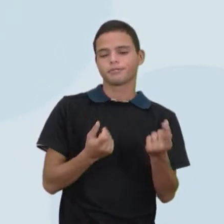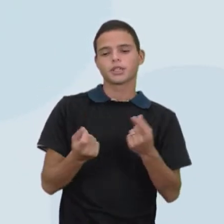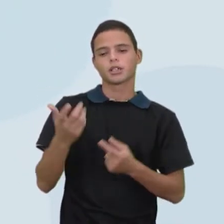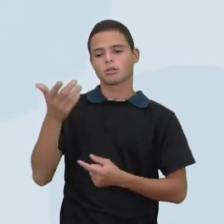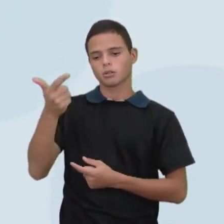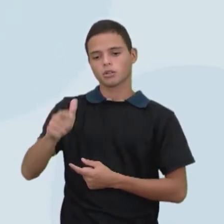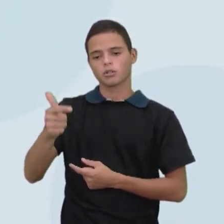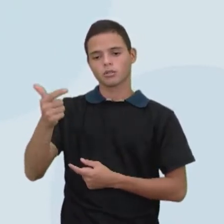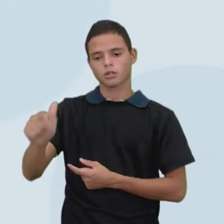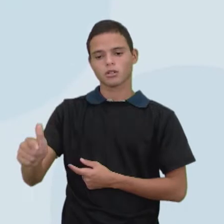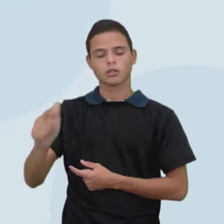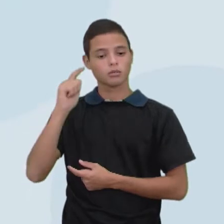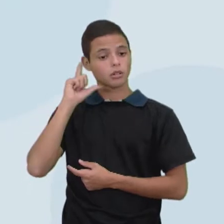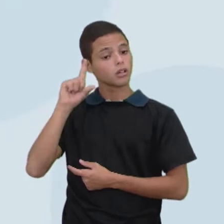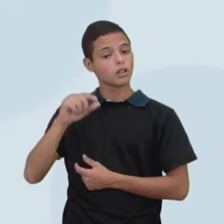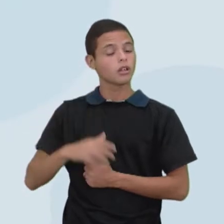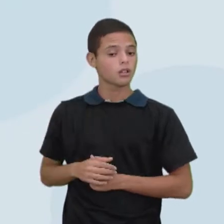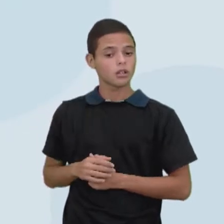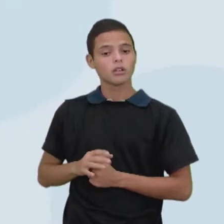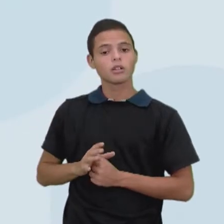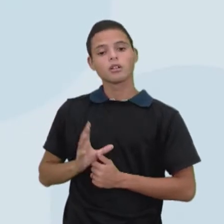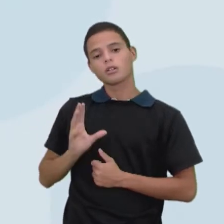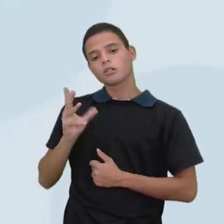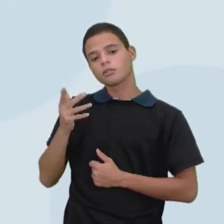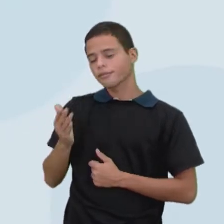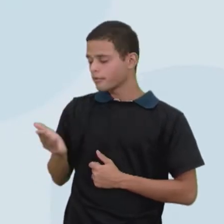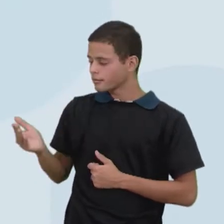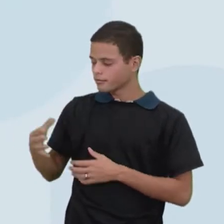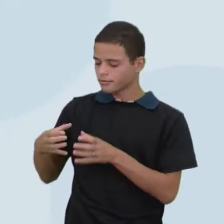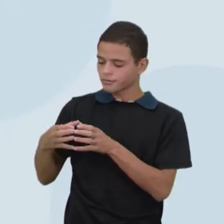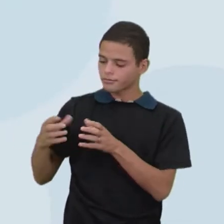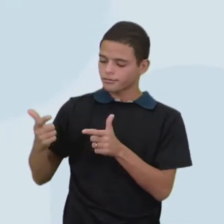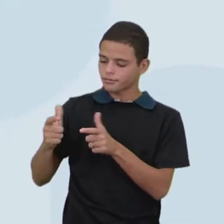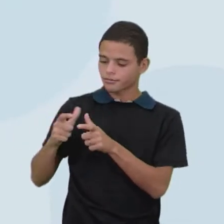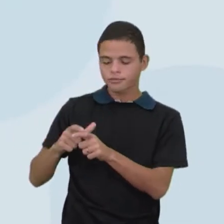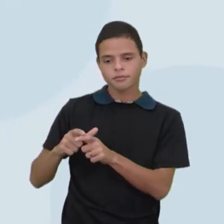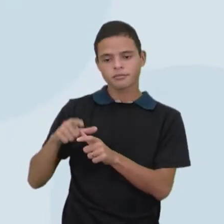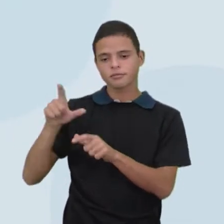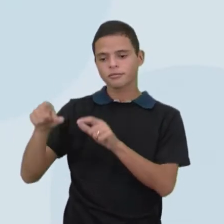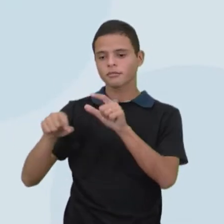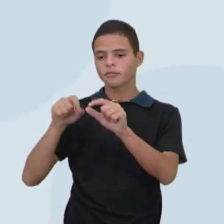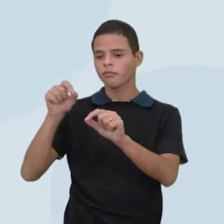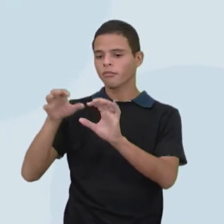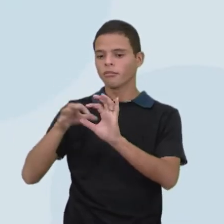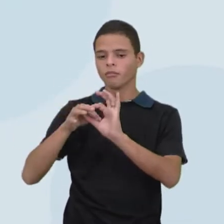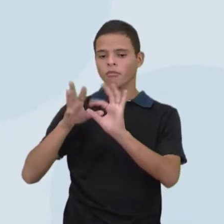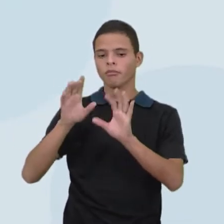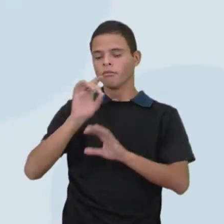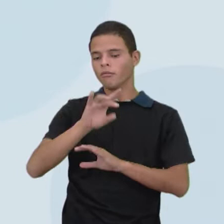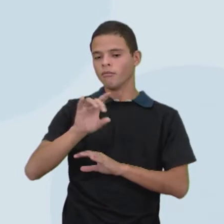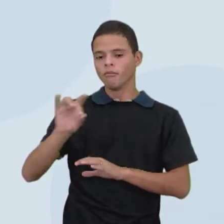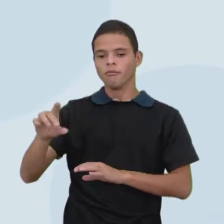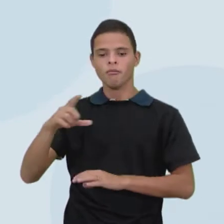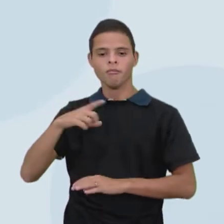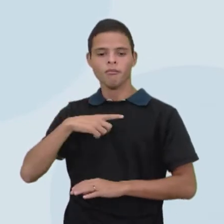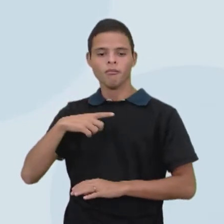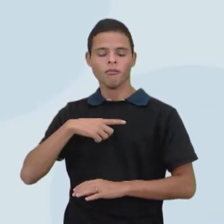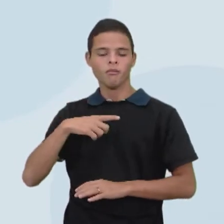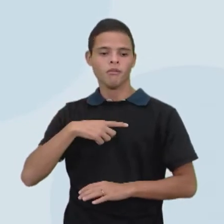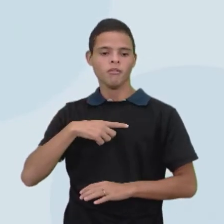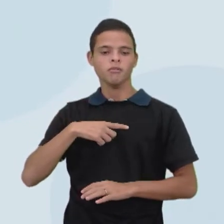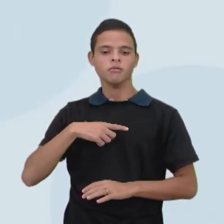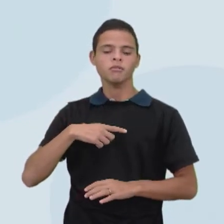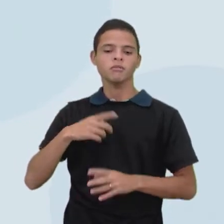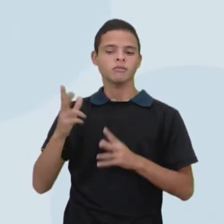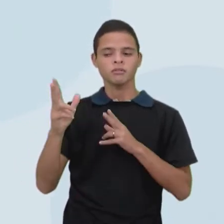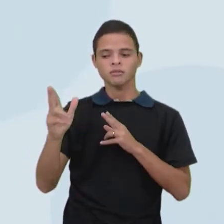Retira-se certo grupo, amostra, aleatoriamente de uma população, onde cada elemento tem a mesma